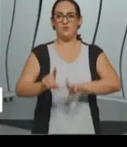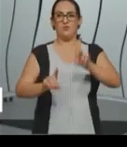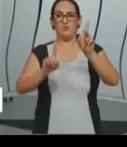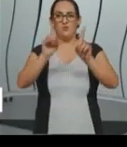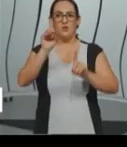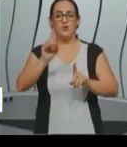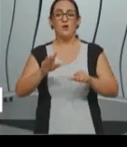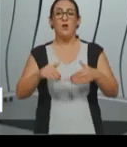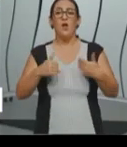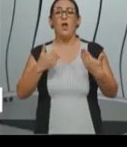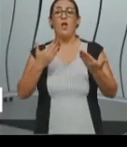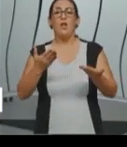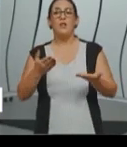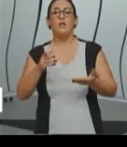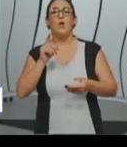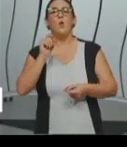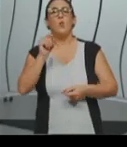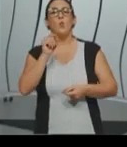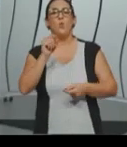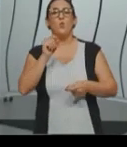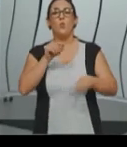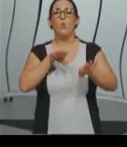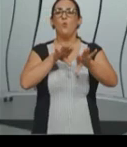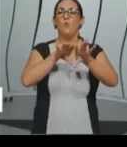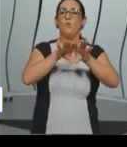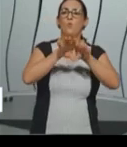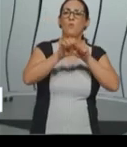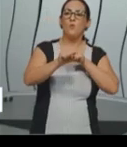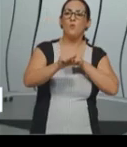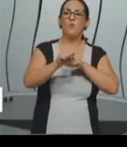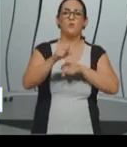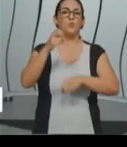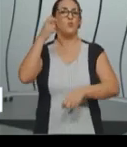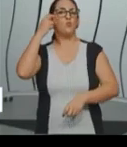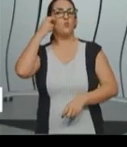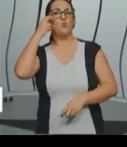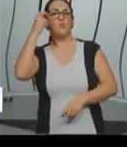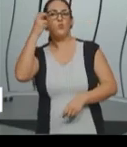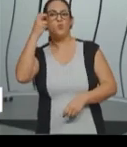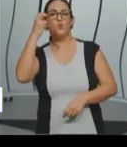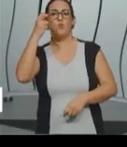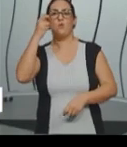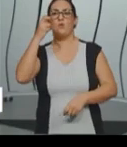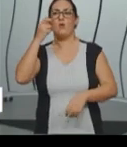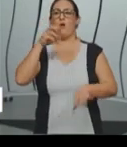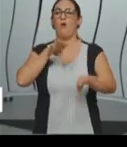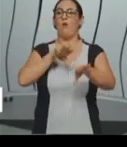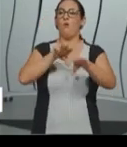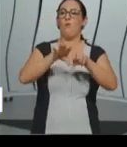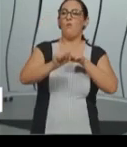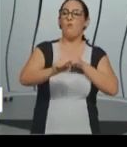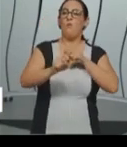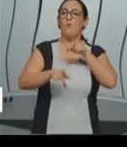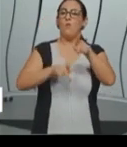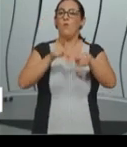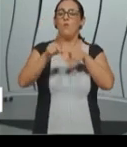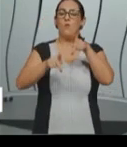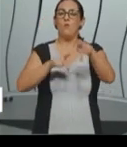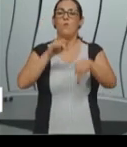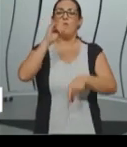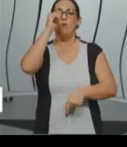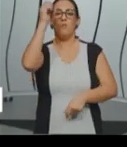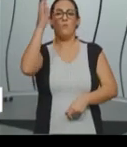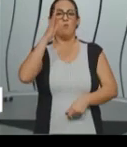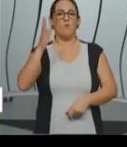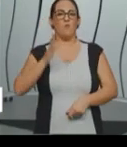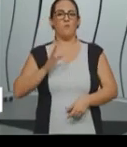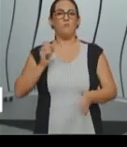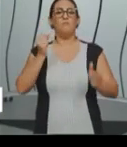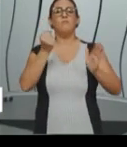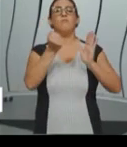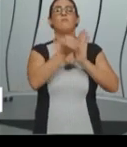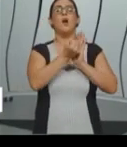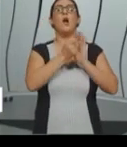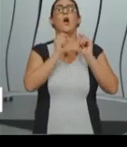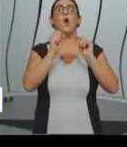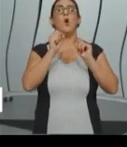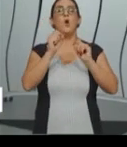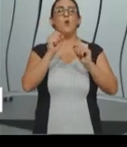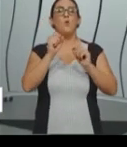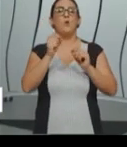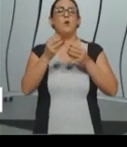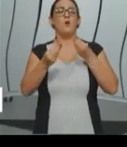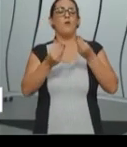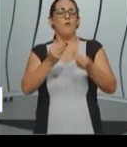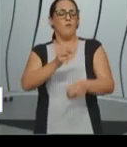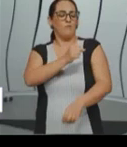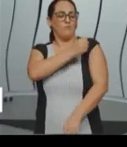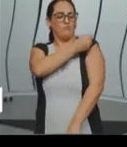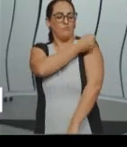né, e quanto a formação do povo brasileiro é bem marcada por essa questão do acesso à escolaridade, o acesso à